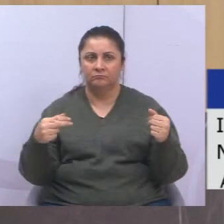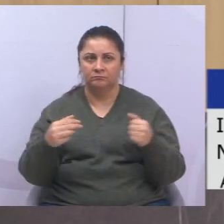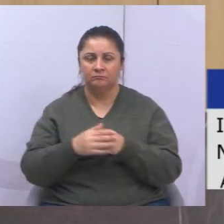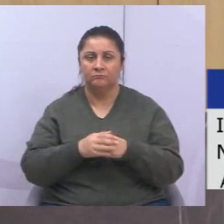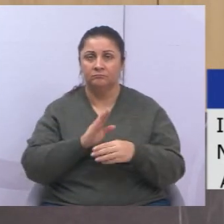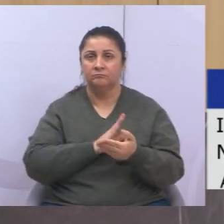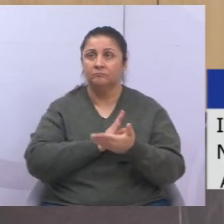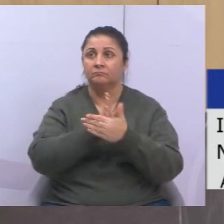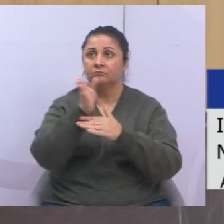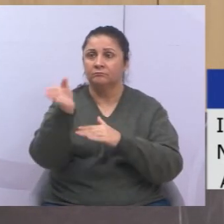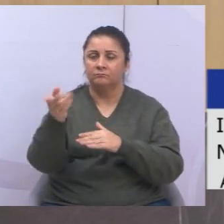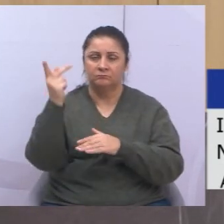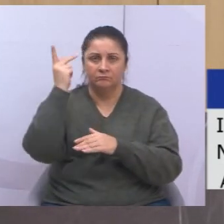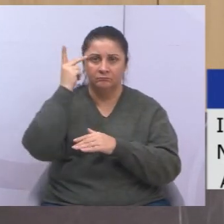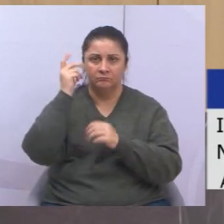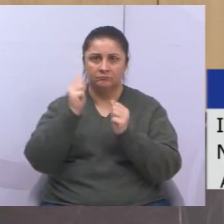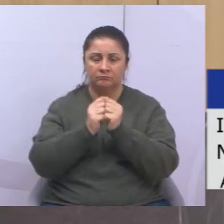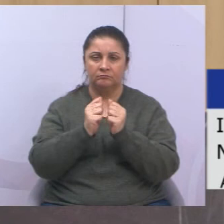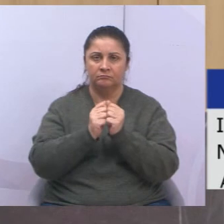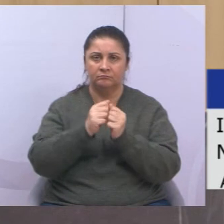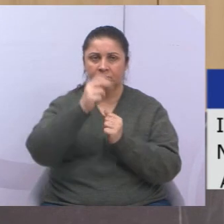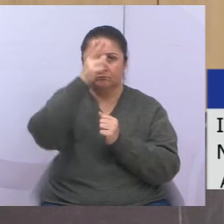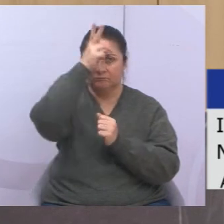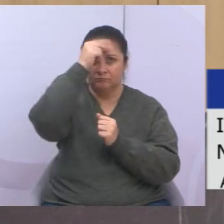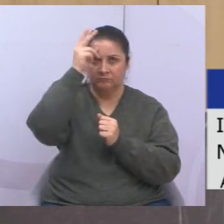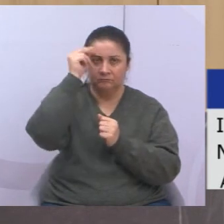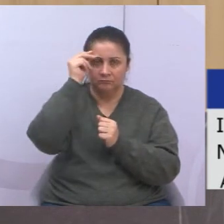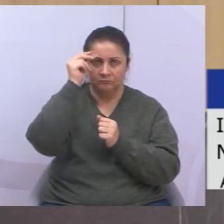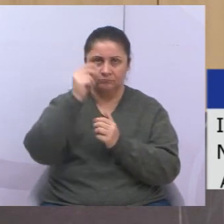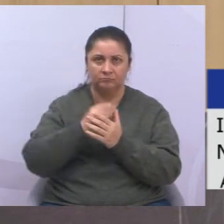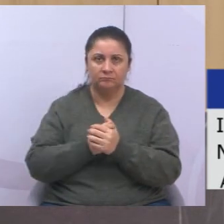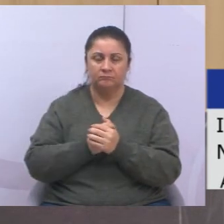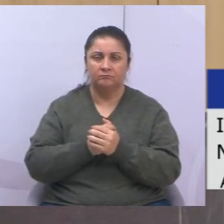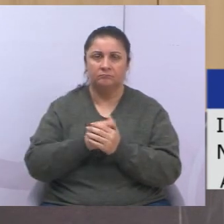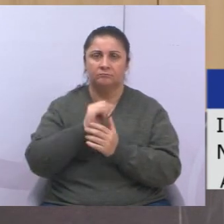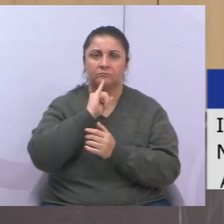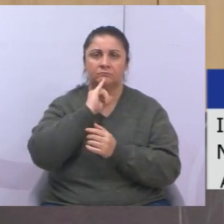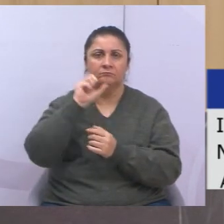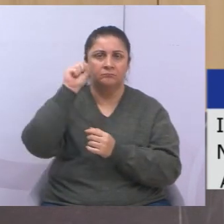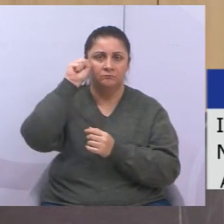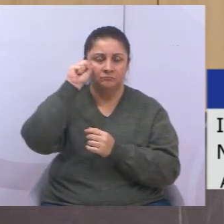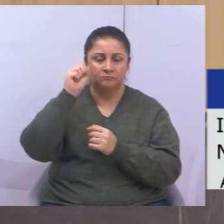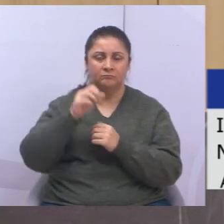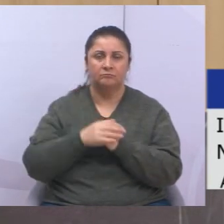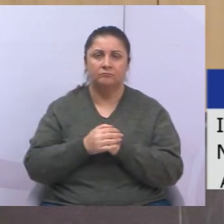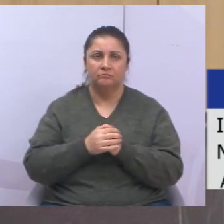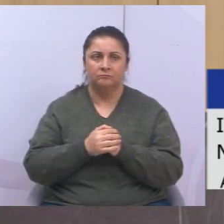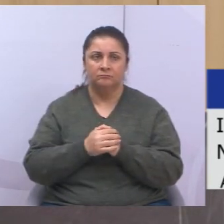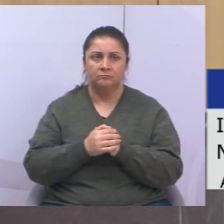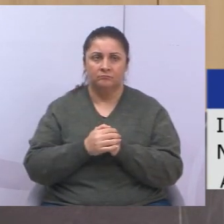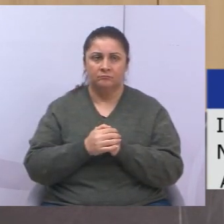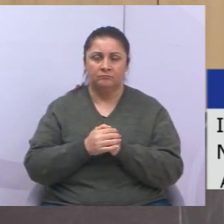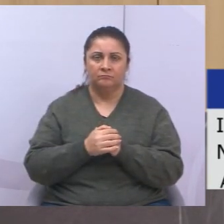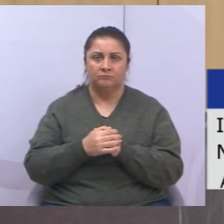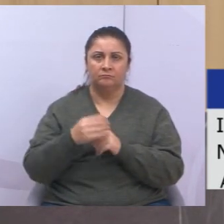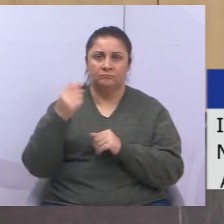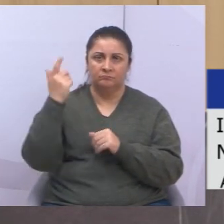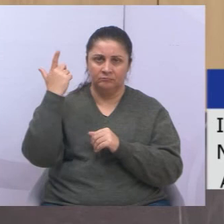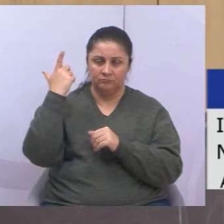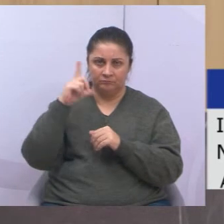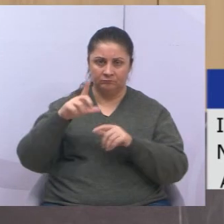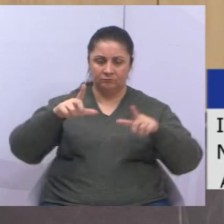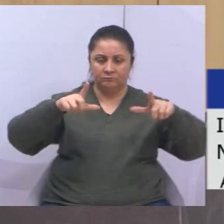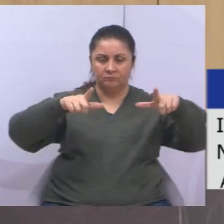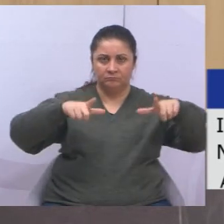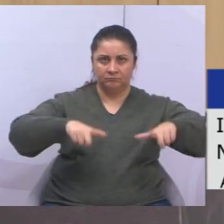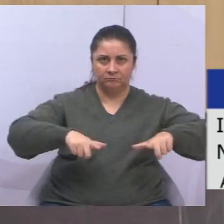e nós, em parceria com o prefeito da cidade, Isaías Santana, foi então conseguido esse